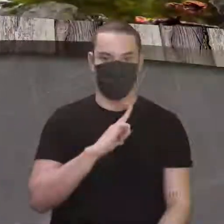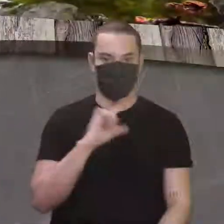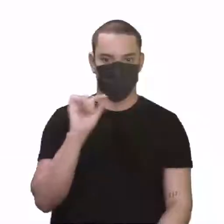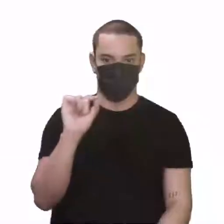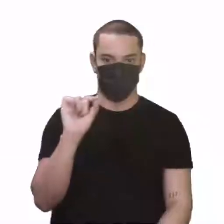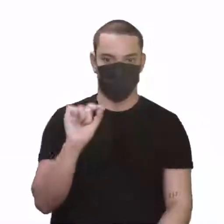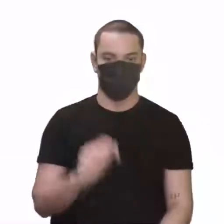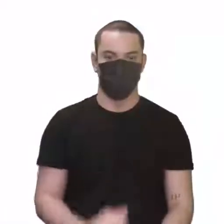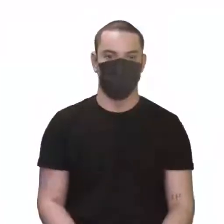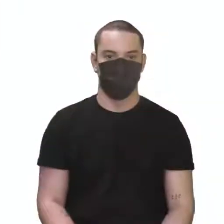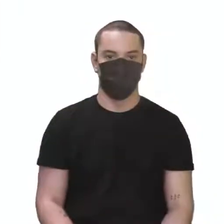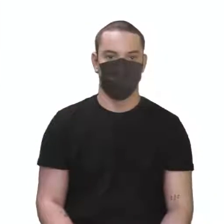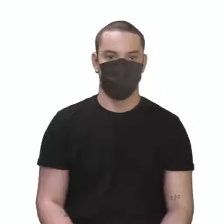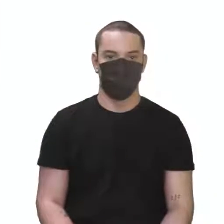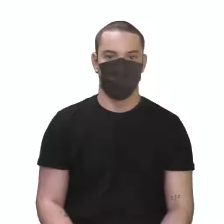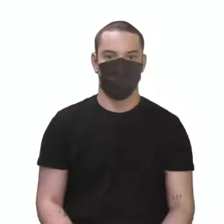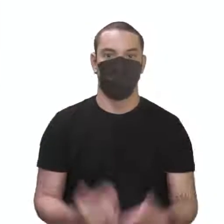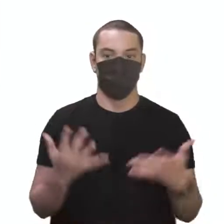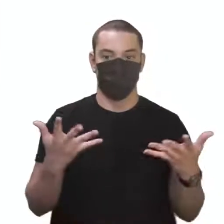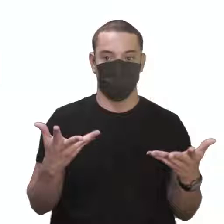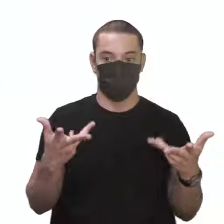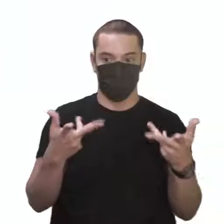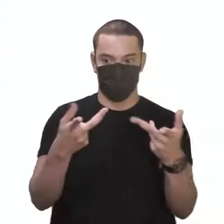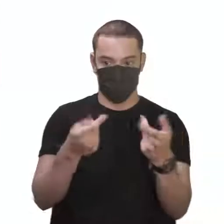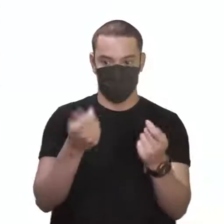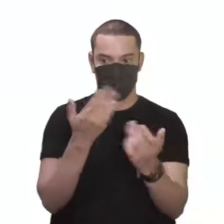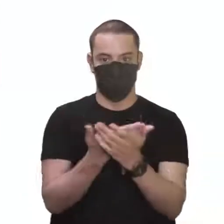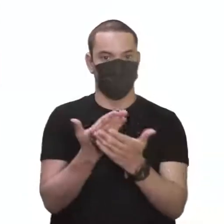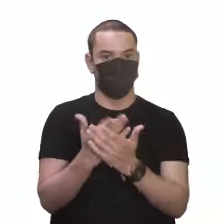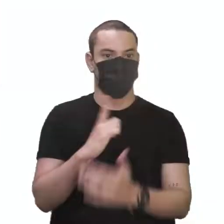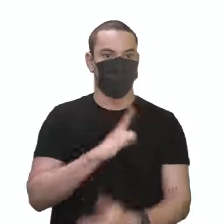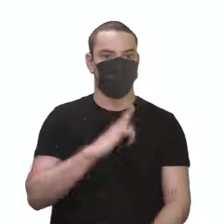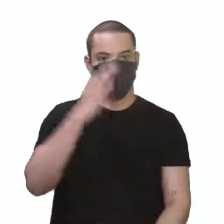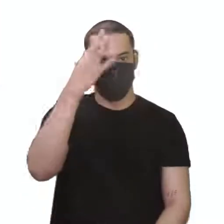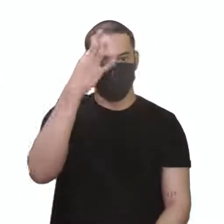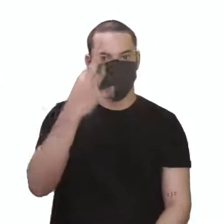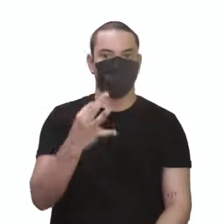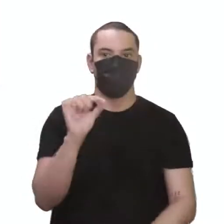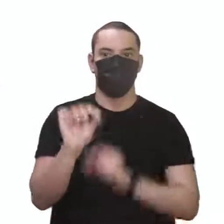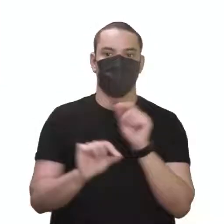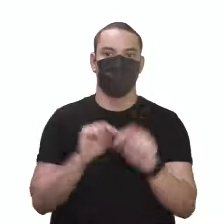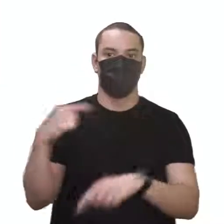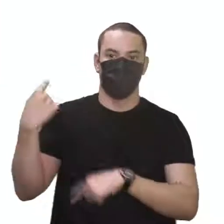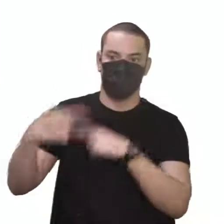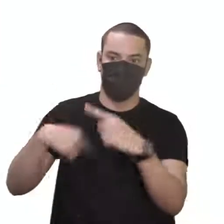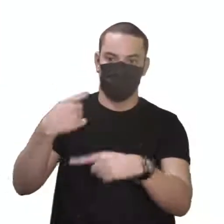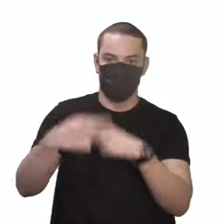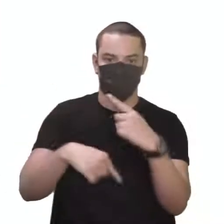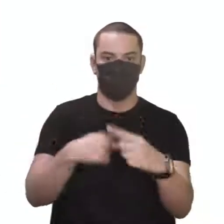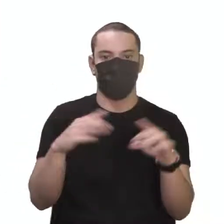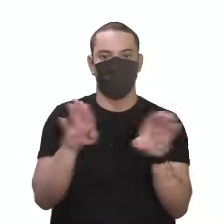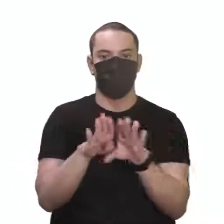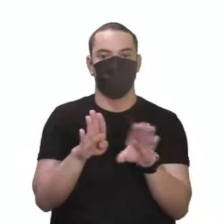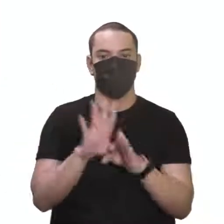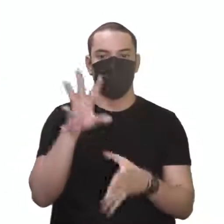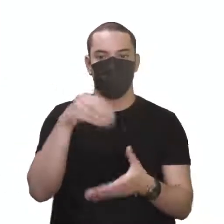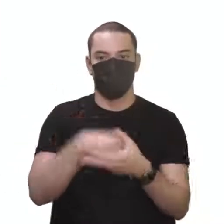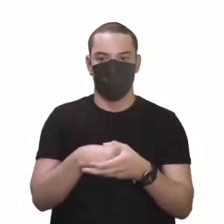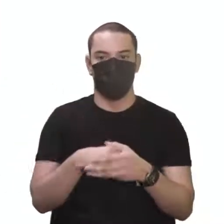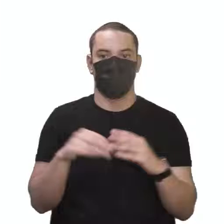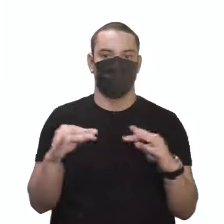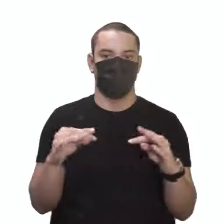Vamos lá? Então, para a habilidade, nós vamos entender os componentes hereditários, as suas aplicações na engenharia genética